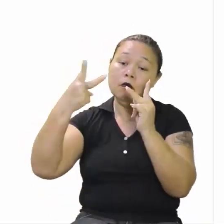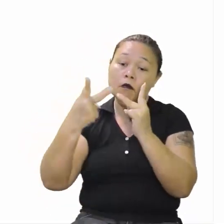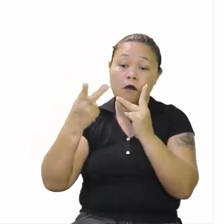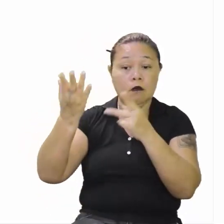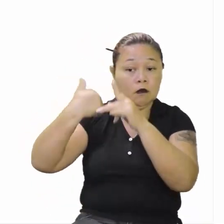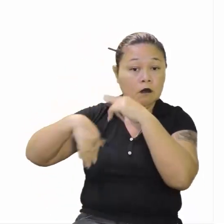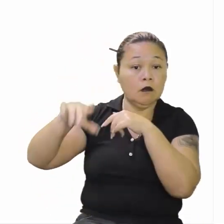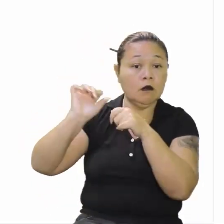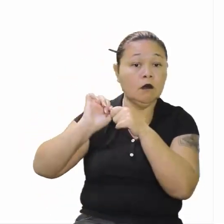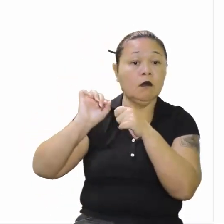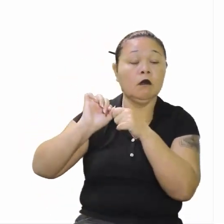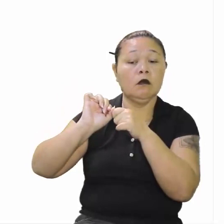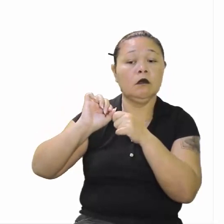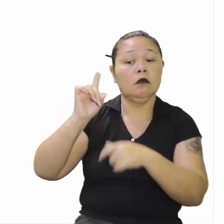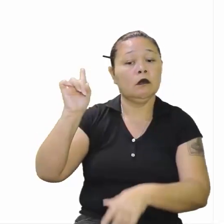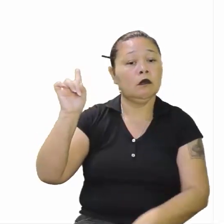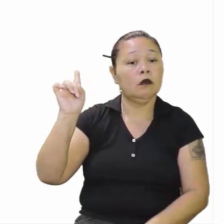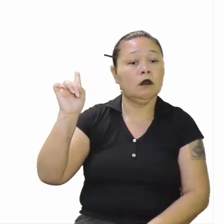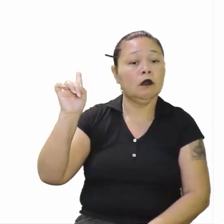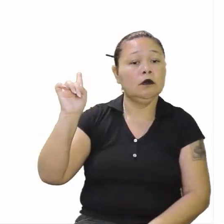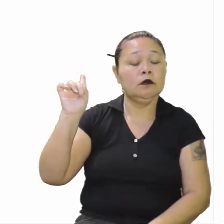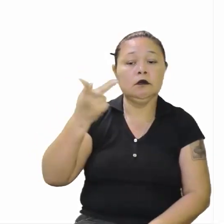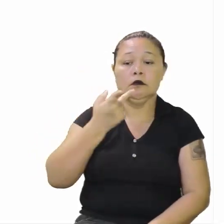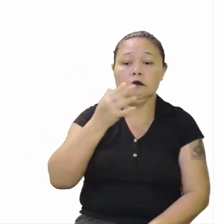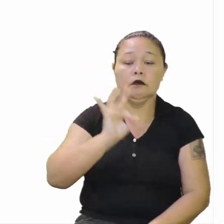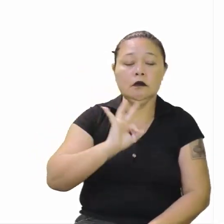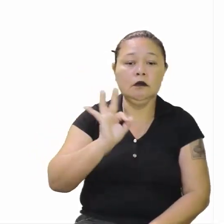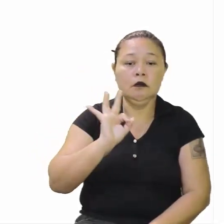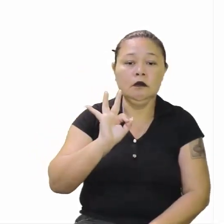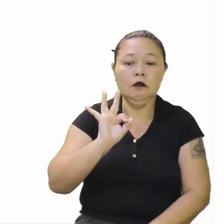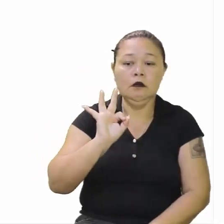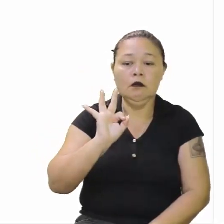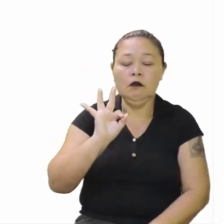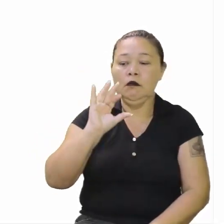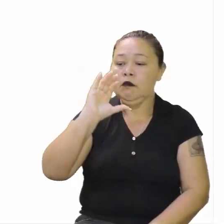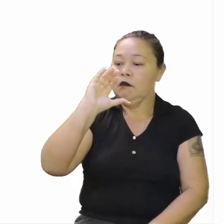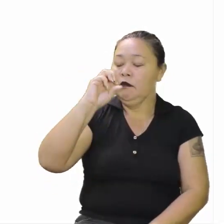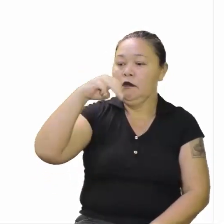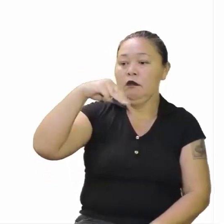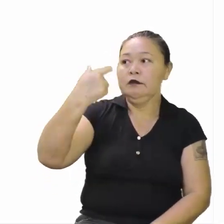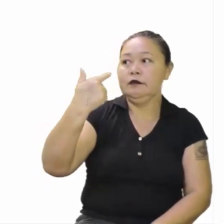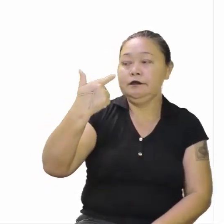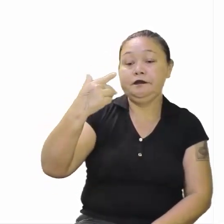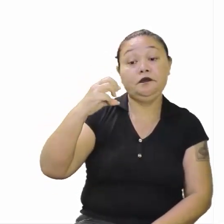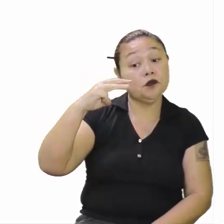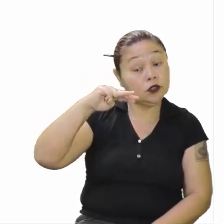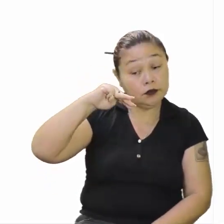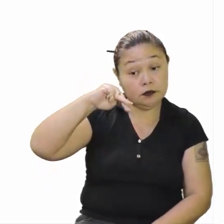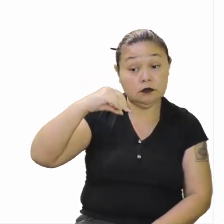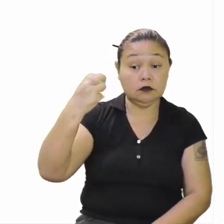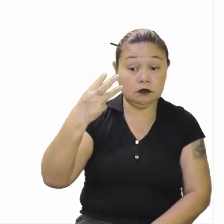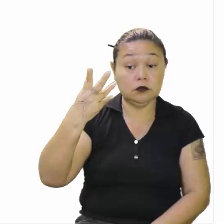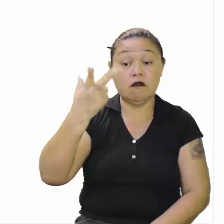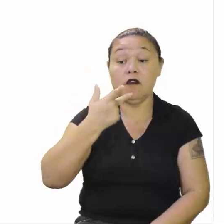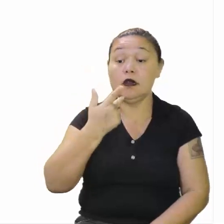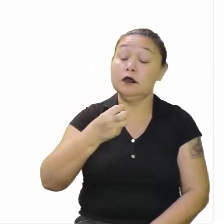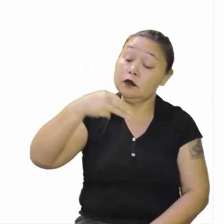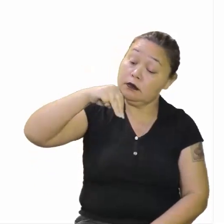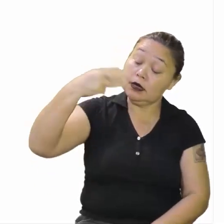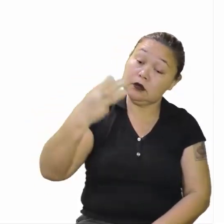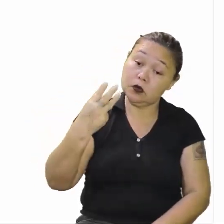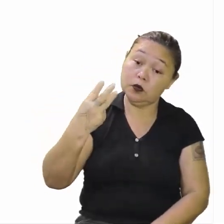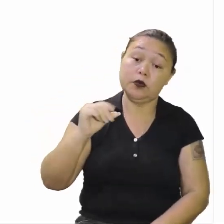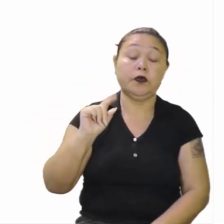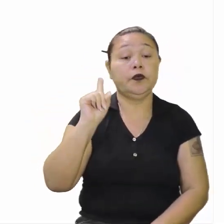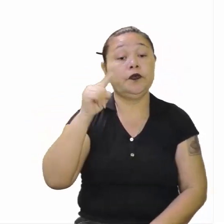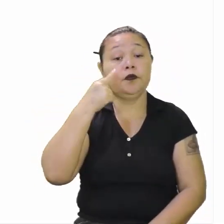anteriores. Portanto, agora eu não estou falando mais em centímetro cúbico, eu estou falando em metro cúbico. 1 metro cúbico é igual